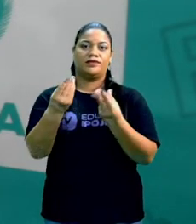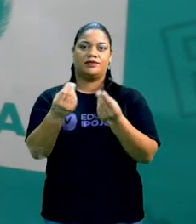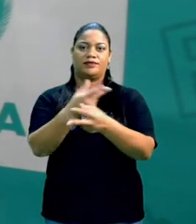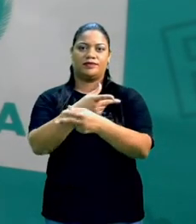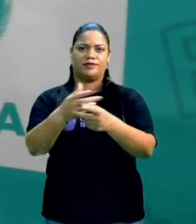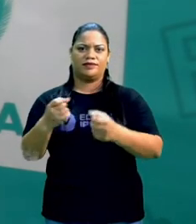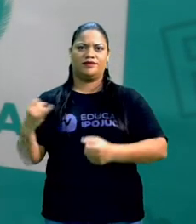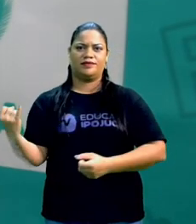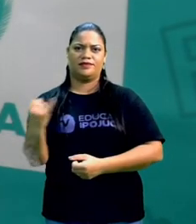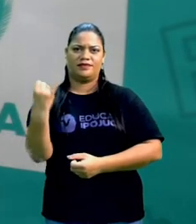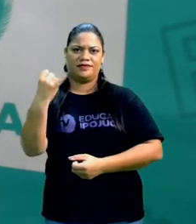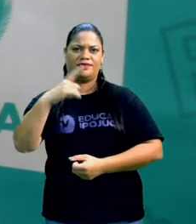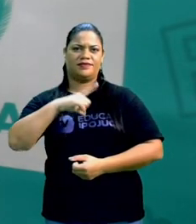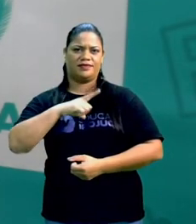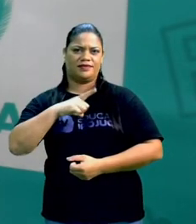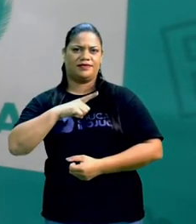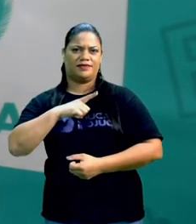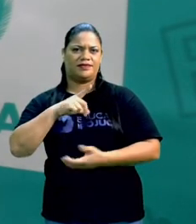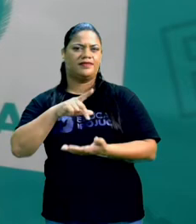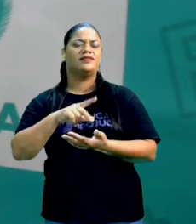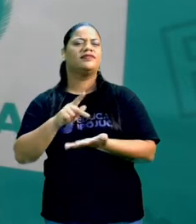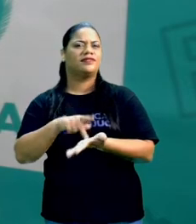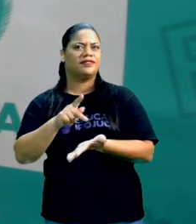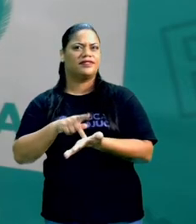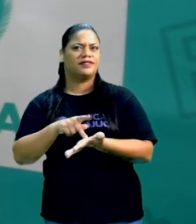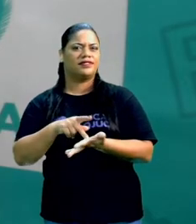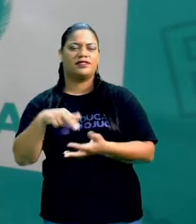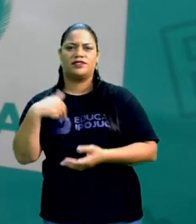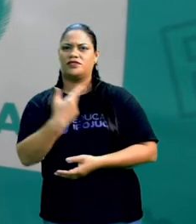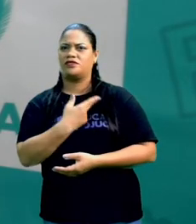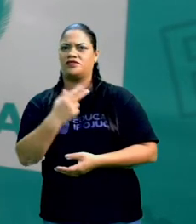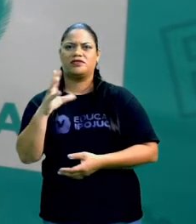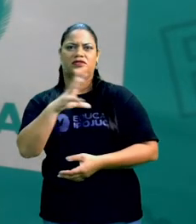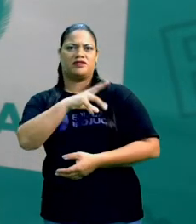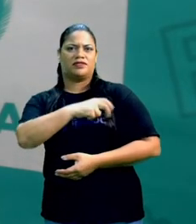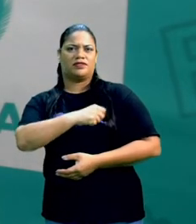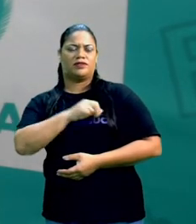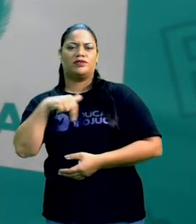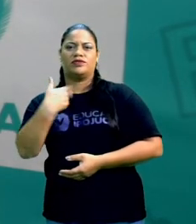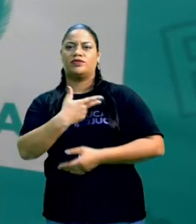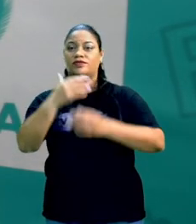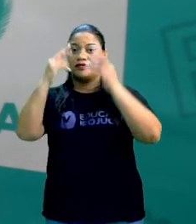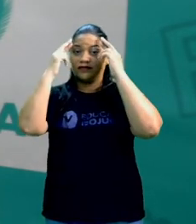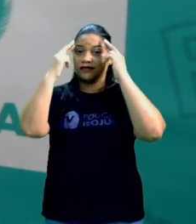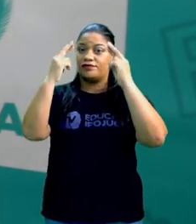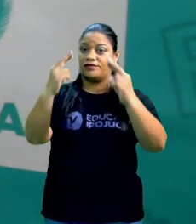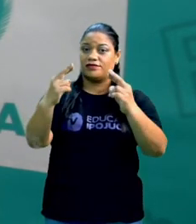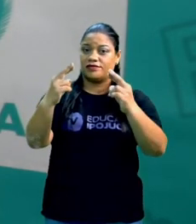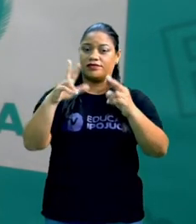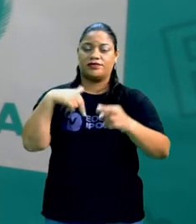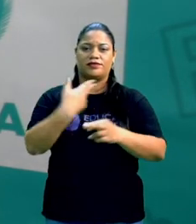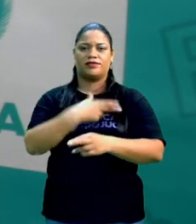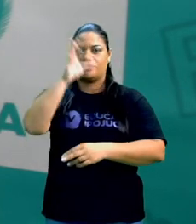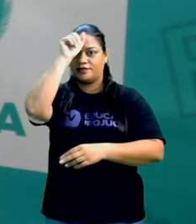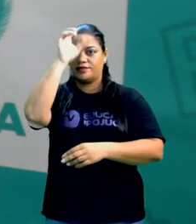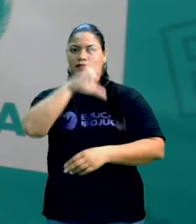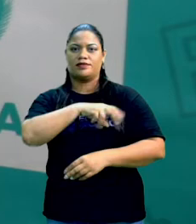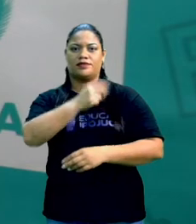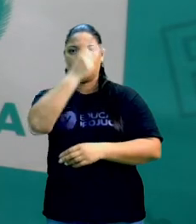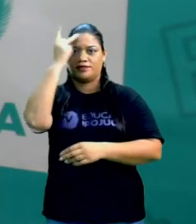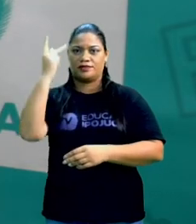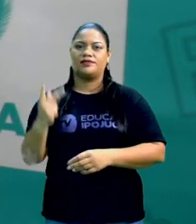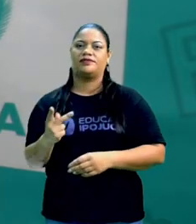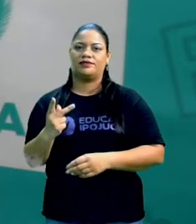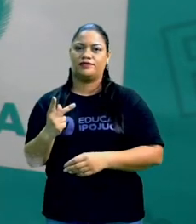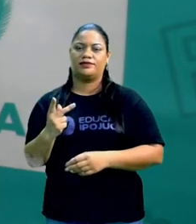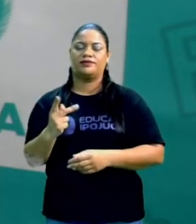ele trouxe para a nossa realidade? Se a gente não for amor, como é que a gente vai ser respeito? A gente tem que aprender a amar as pessoas do jeito que